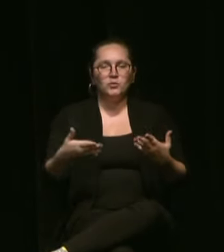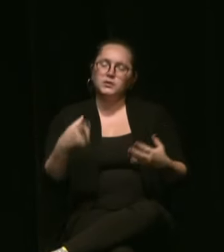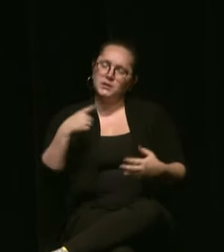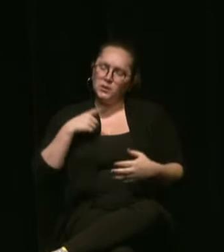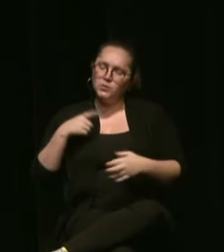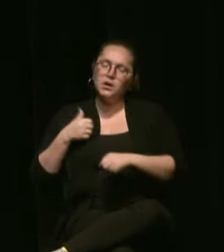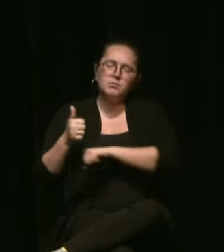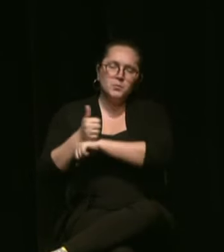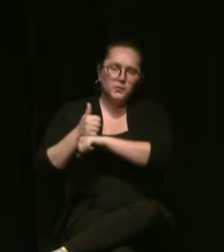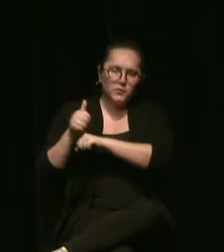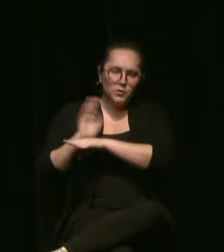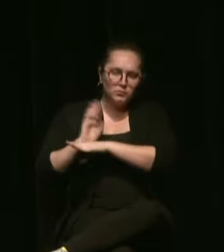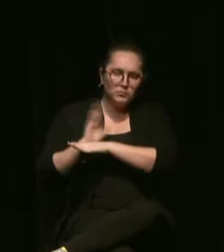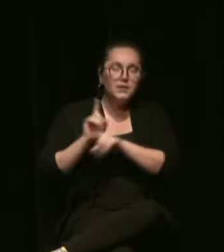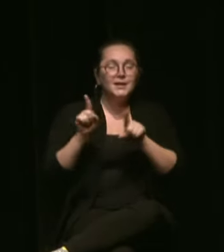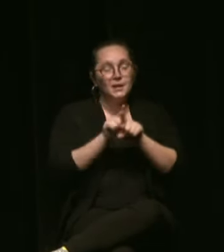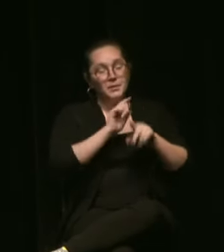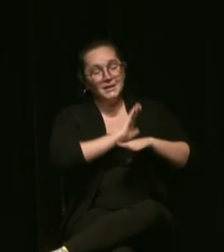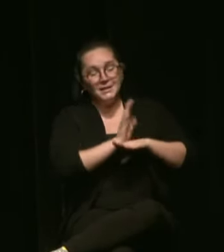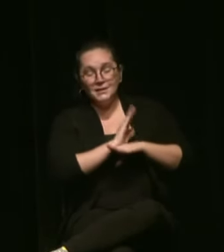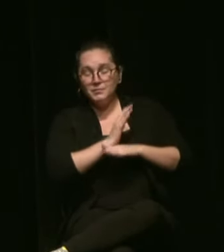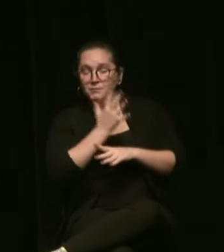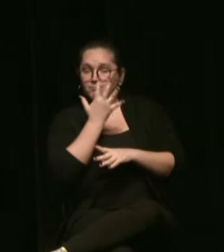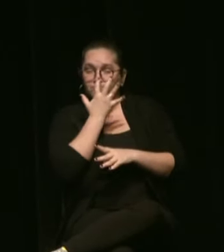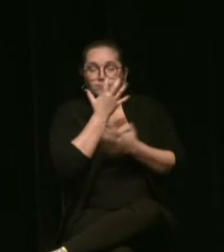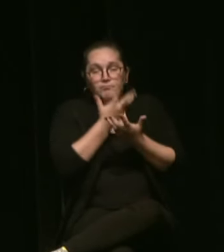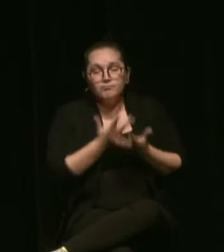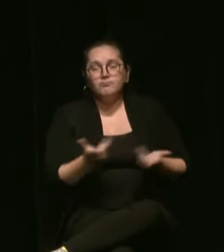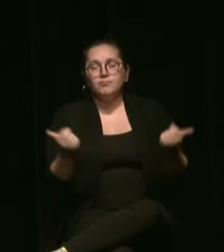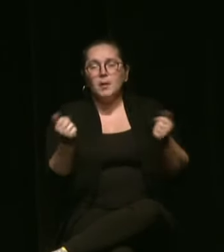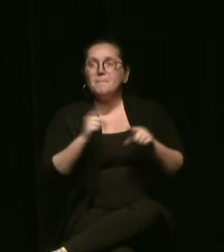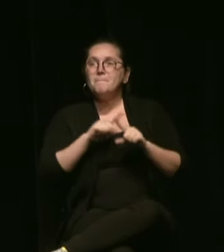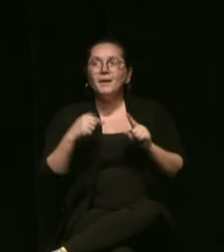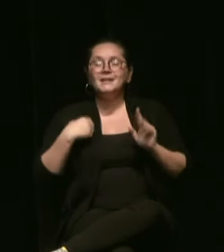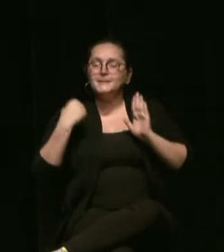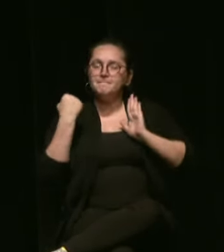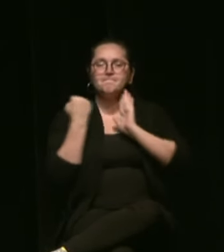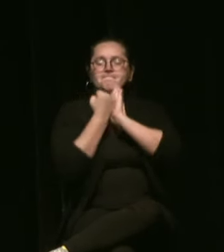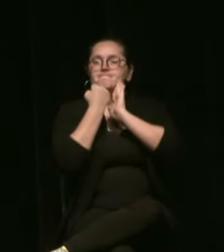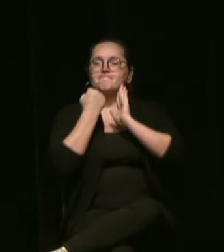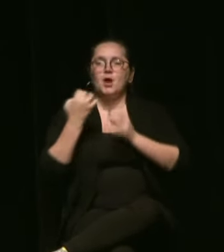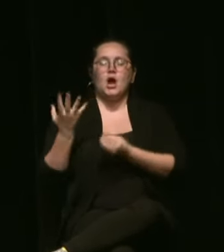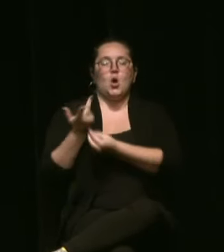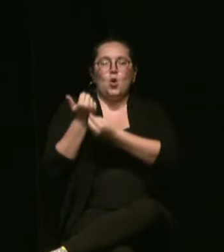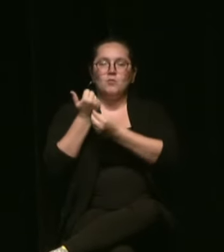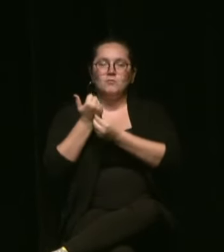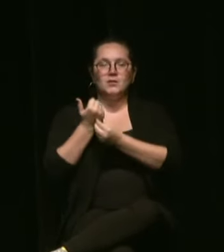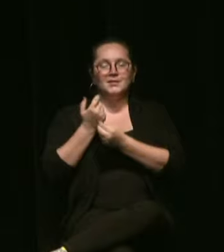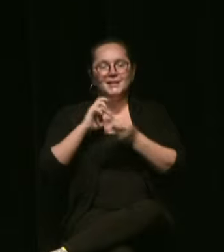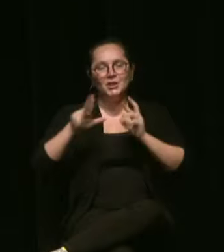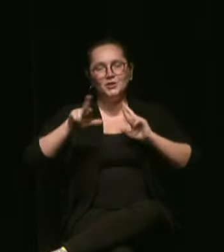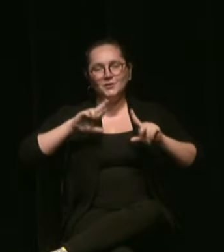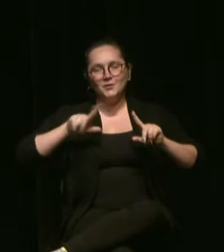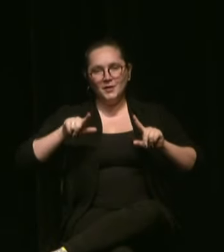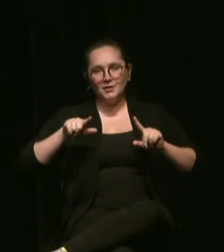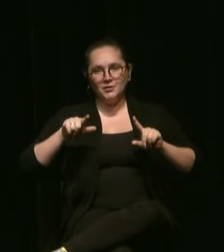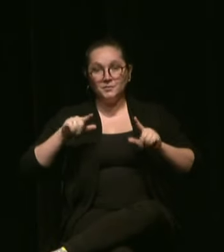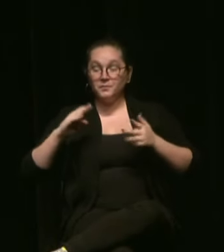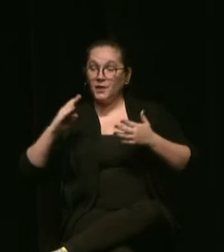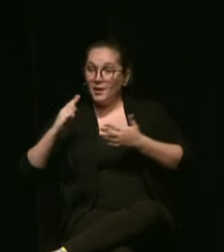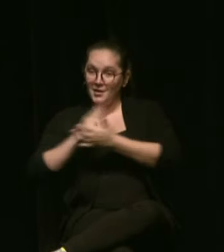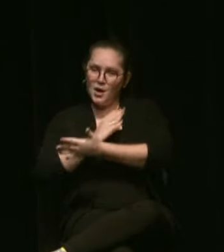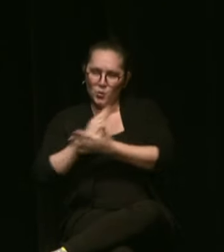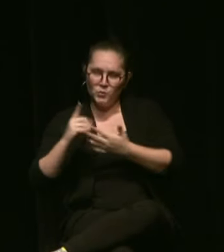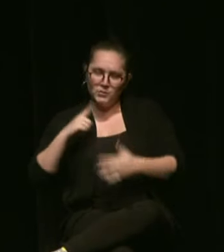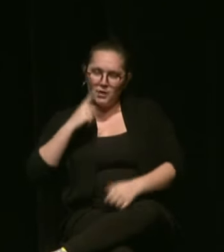filmes extraordinários, mas não tem necessariamente uma obra. E você tem cineastas que têm filmes que são individualmente, talvez